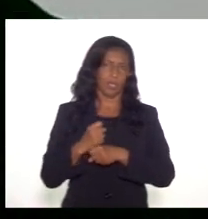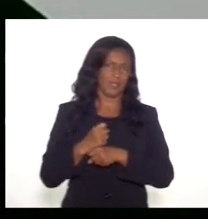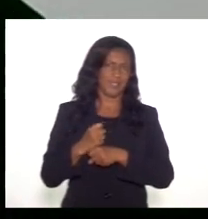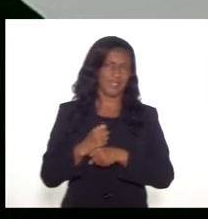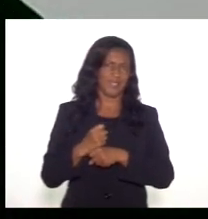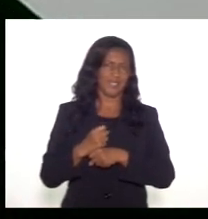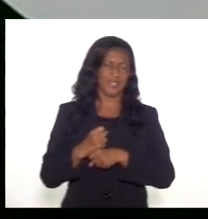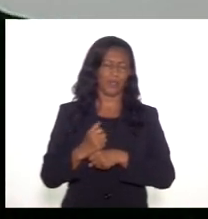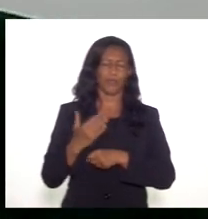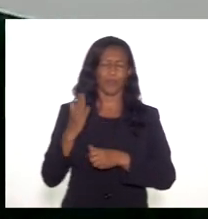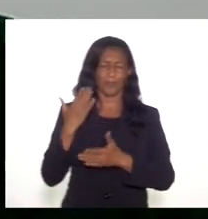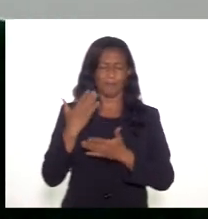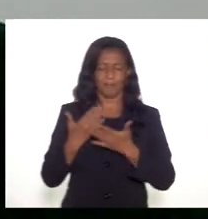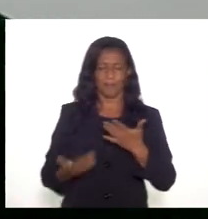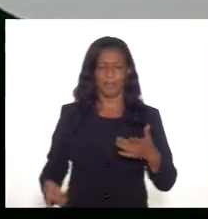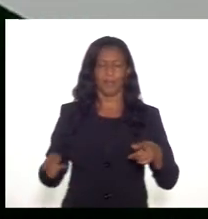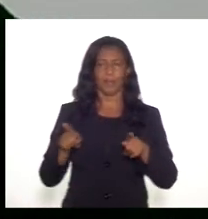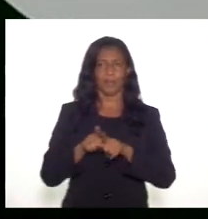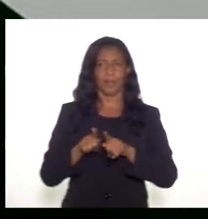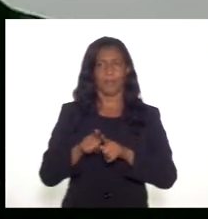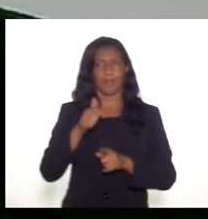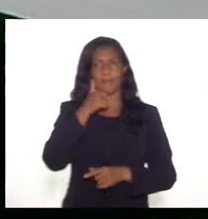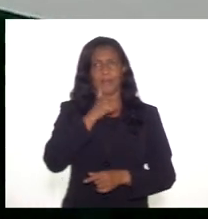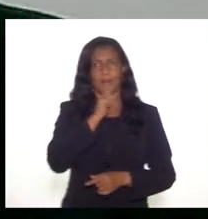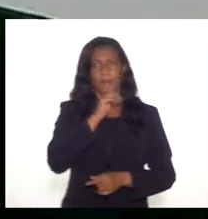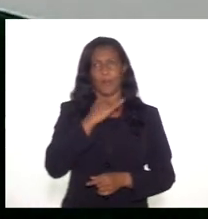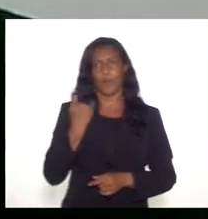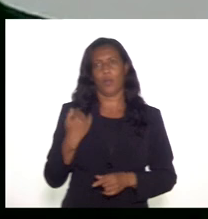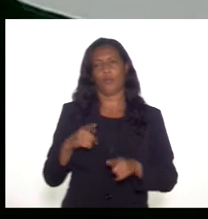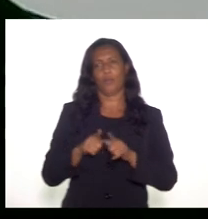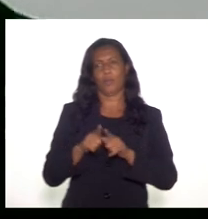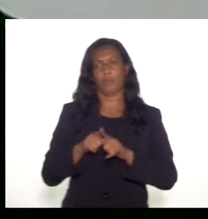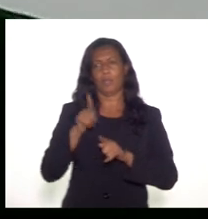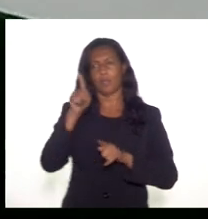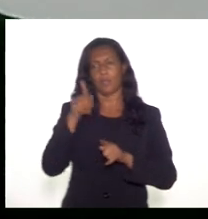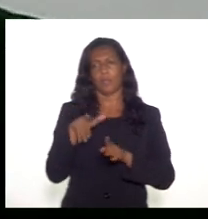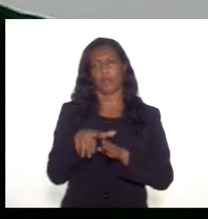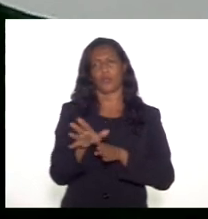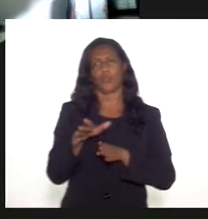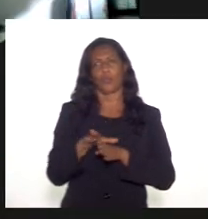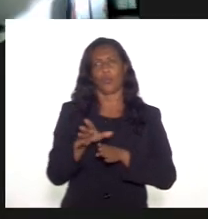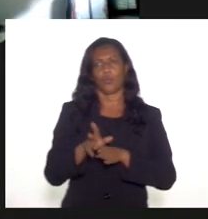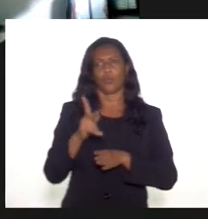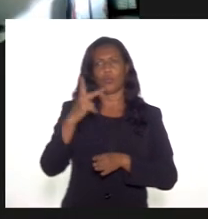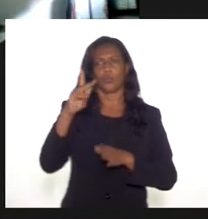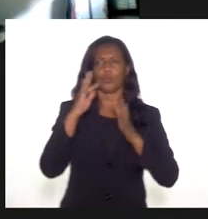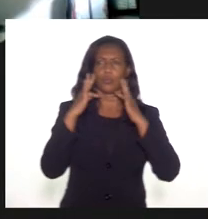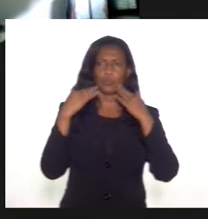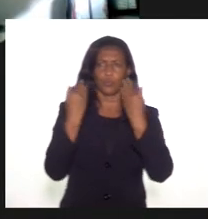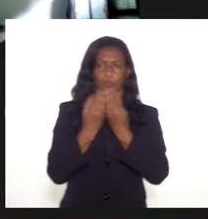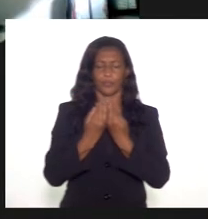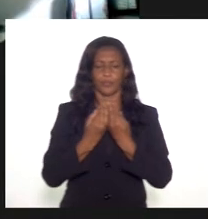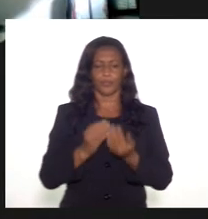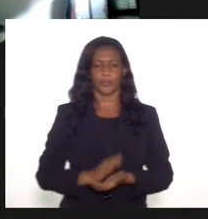maior perda de minha vida, minha mãe também. Então, que Deus lhe abençoe, ele console, a vossa excelência, a toda a sua família.